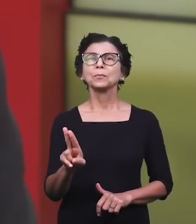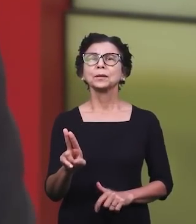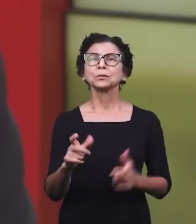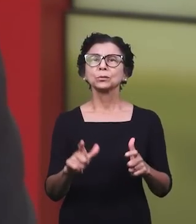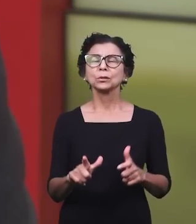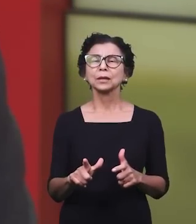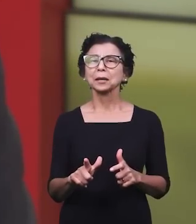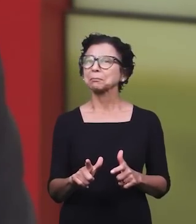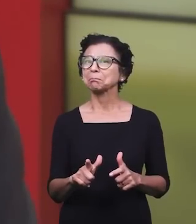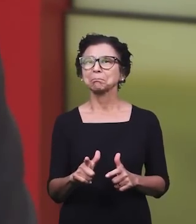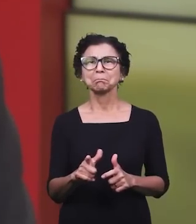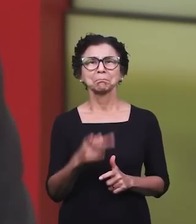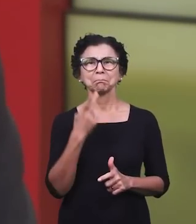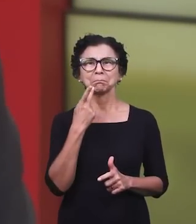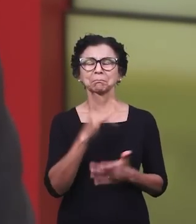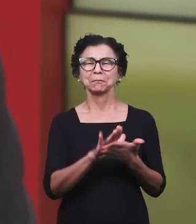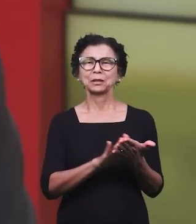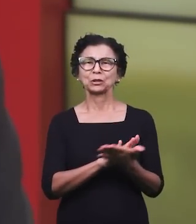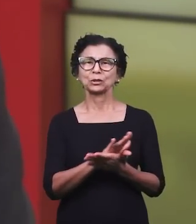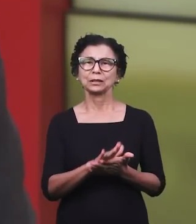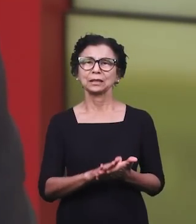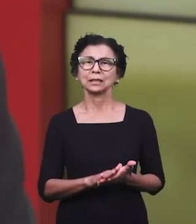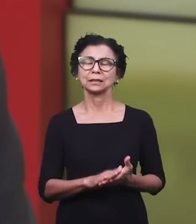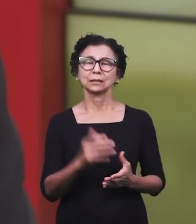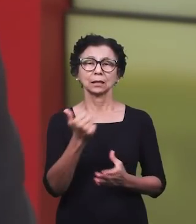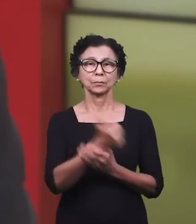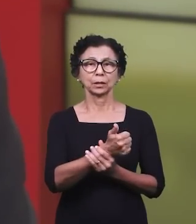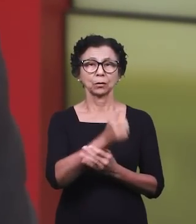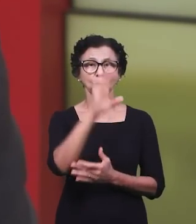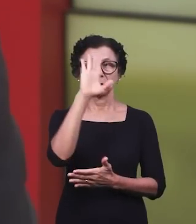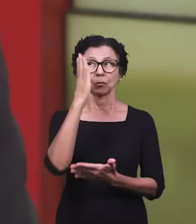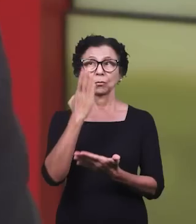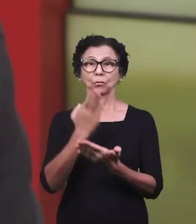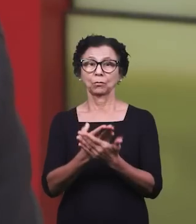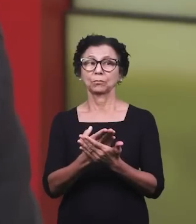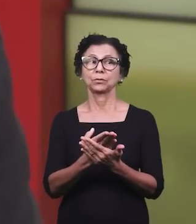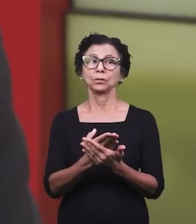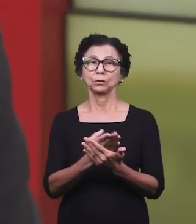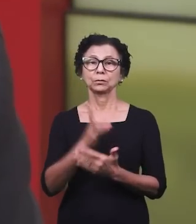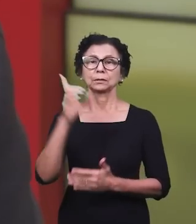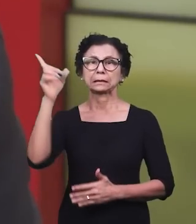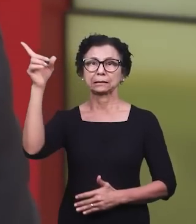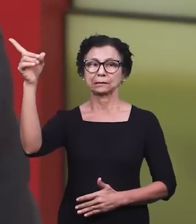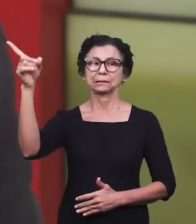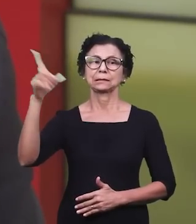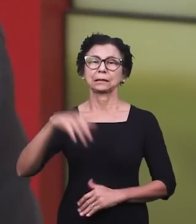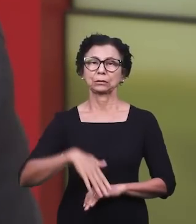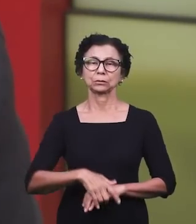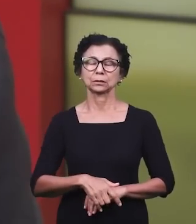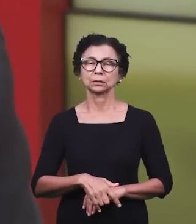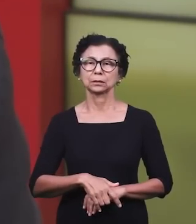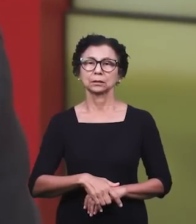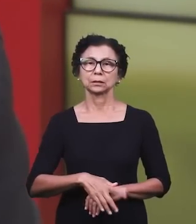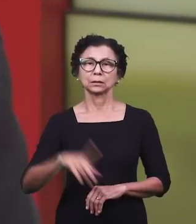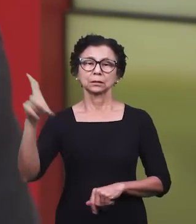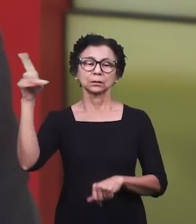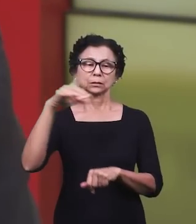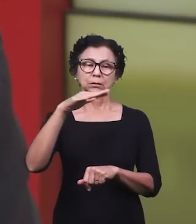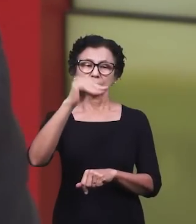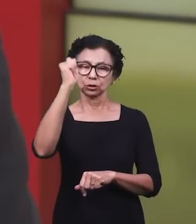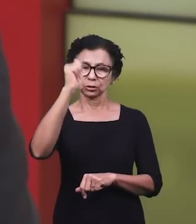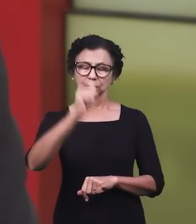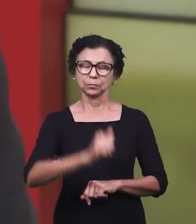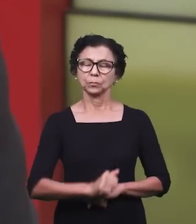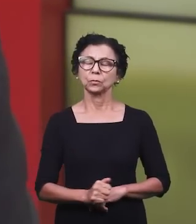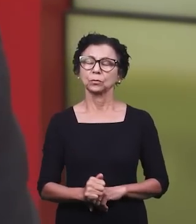o confiar no projeto que Deus determinou para a vida dele, né? Então Deus estava chamando ele, isso eu vou te encaminhar. Ele tinha que